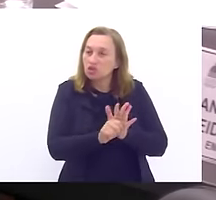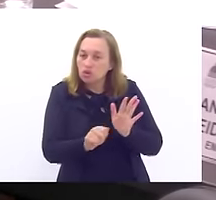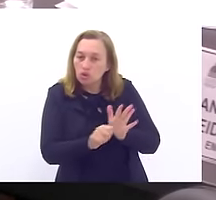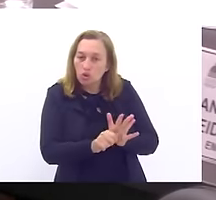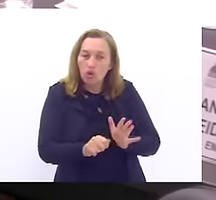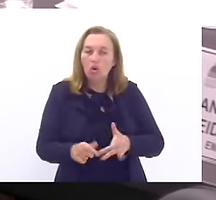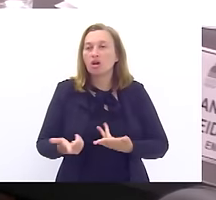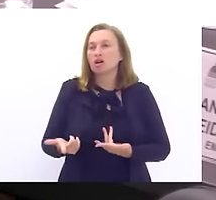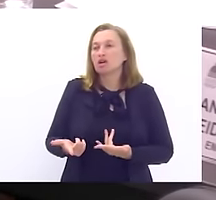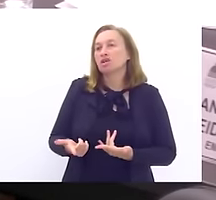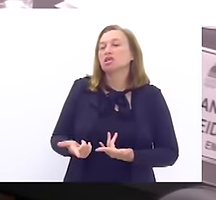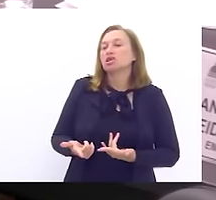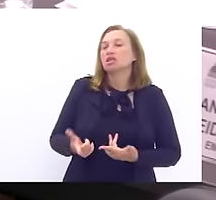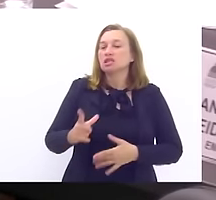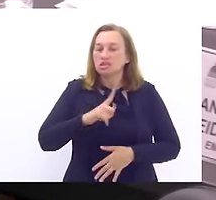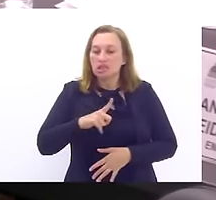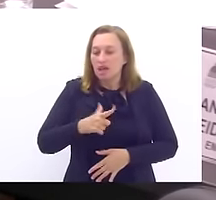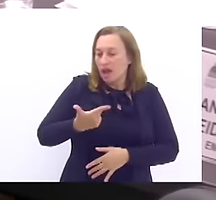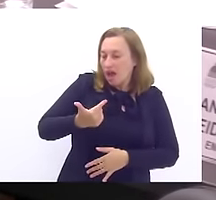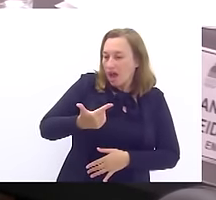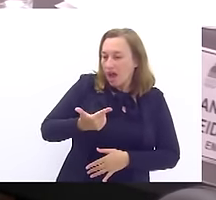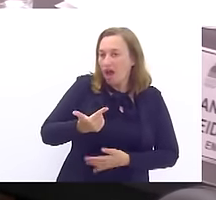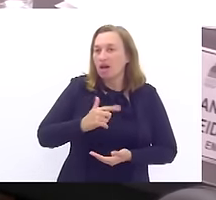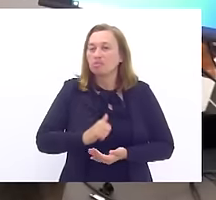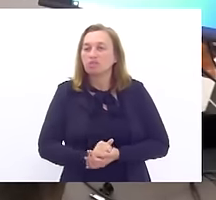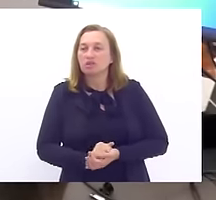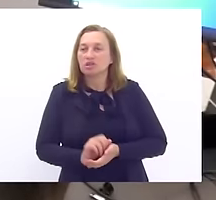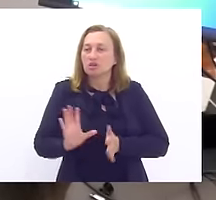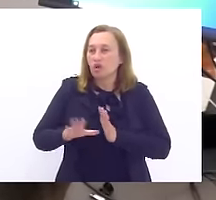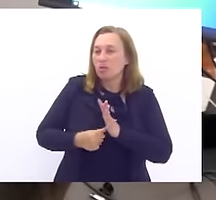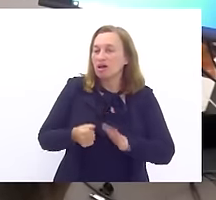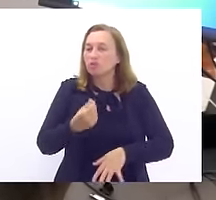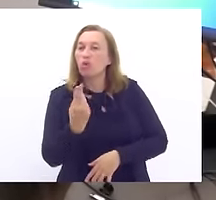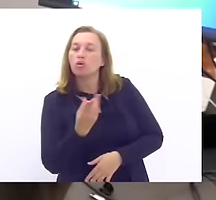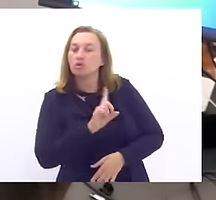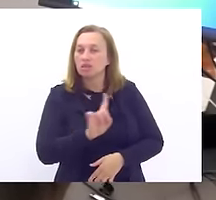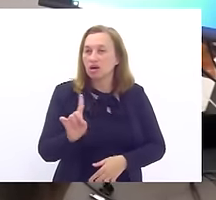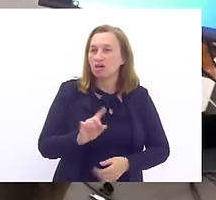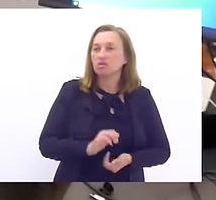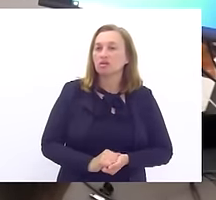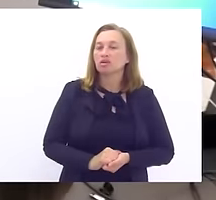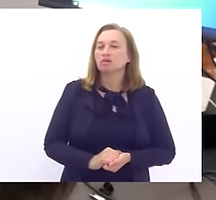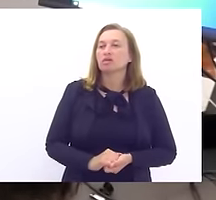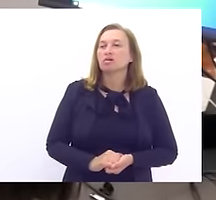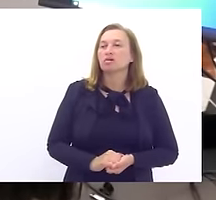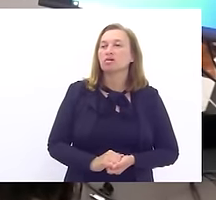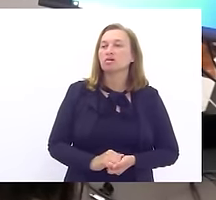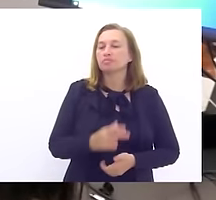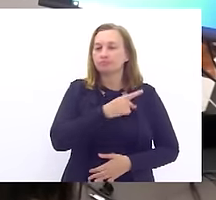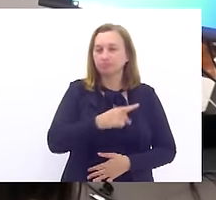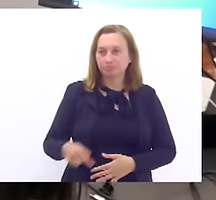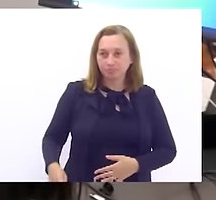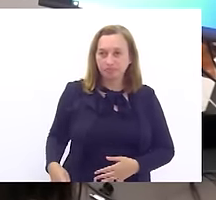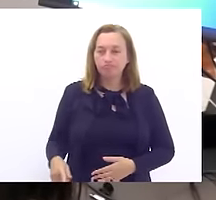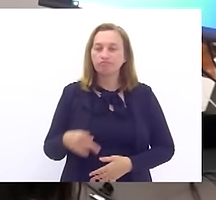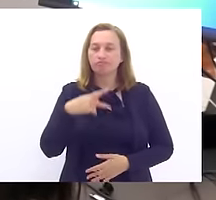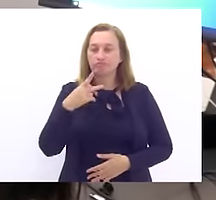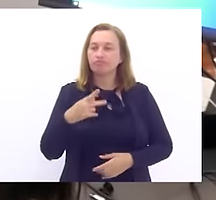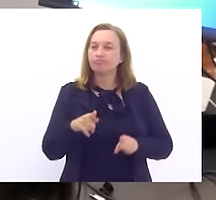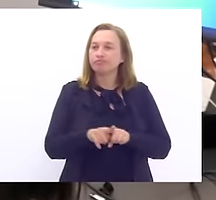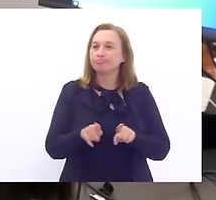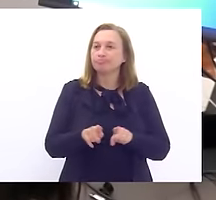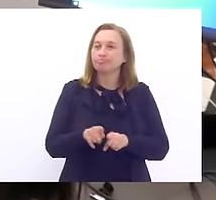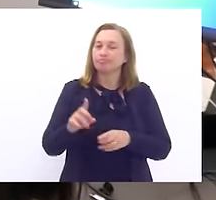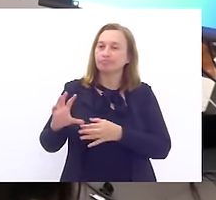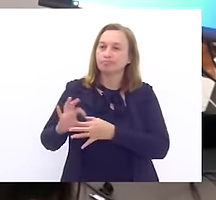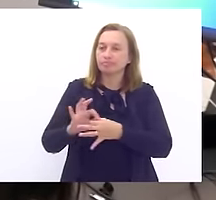é um fato que eu vou levar que é um fato realmente que eu te conheci Presidente pegando aqui o adendo fazendo uma adendo a